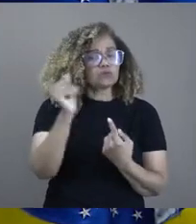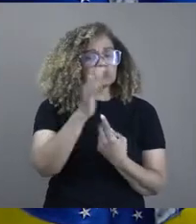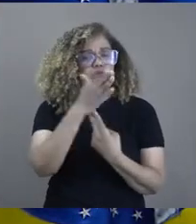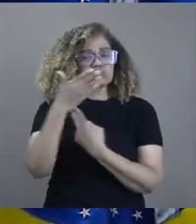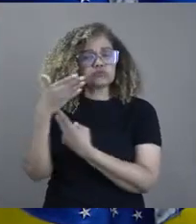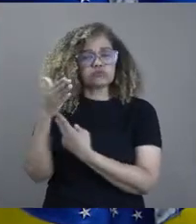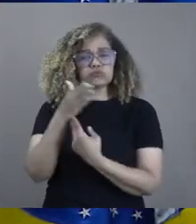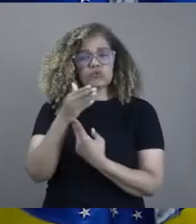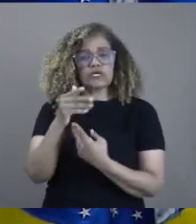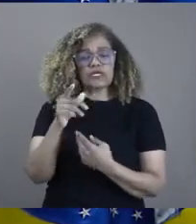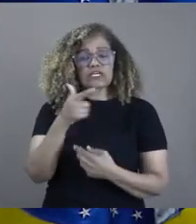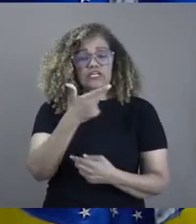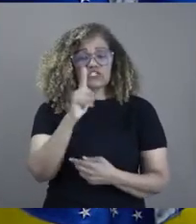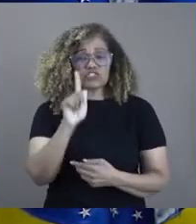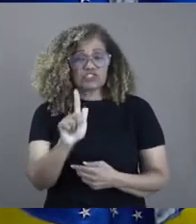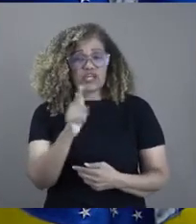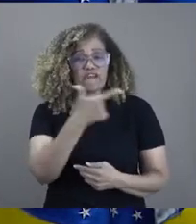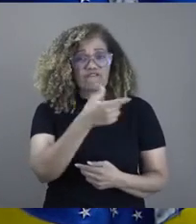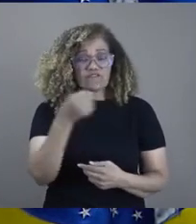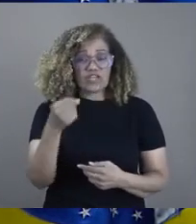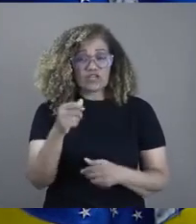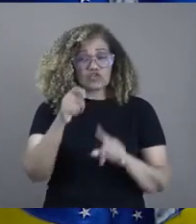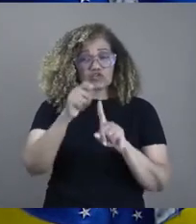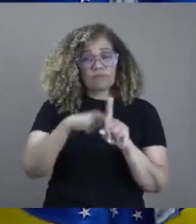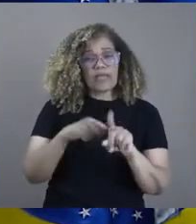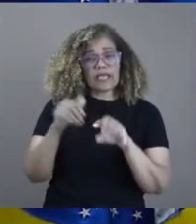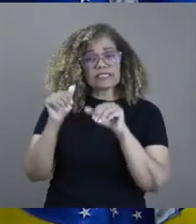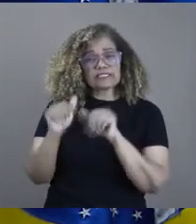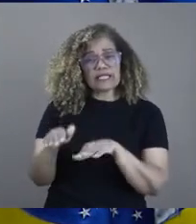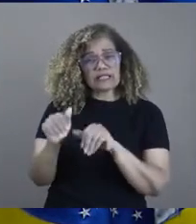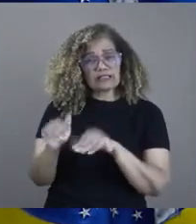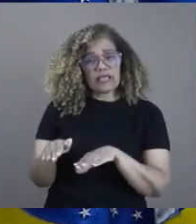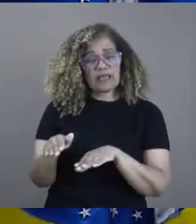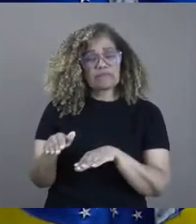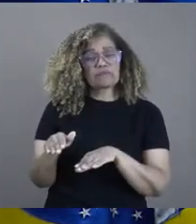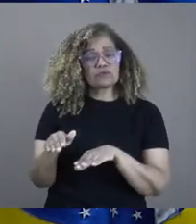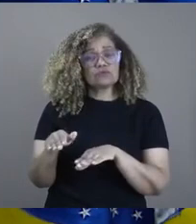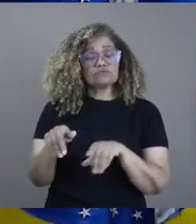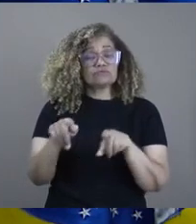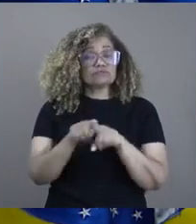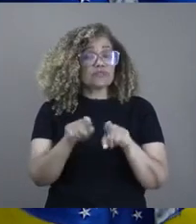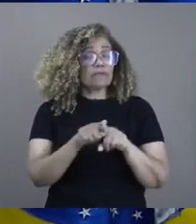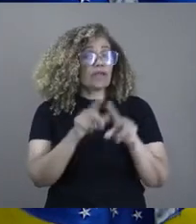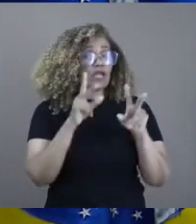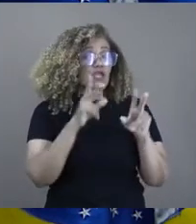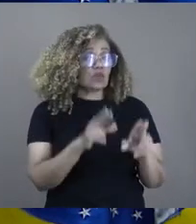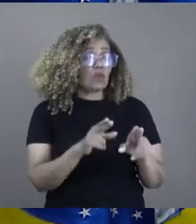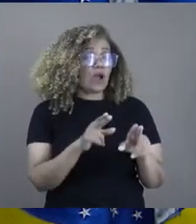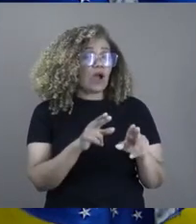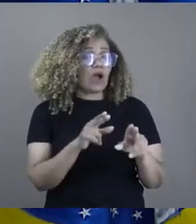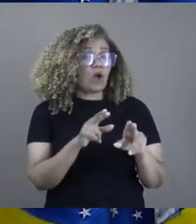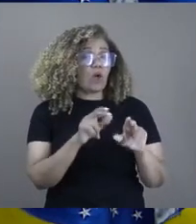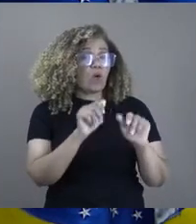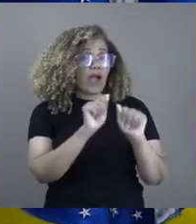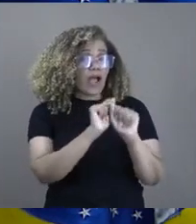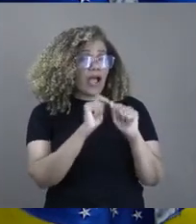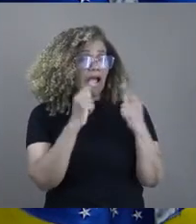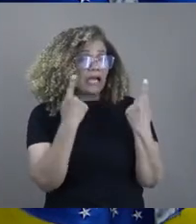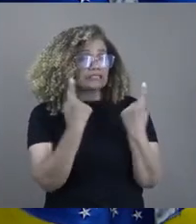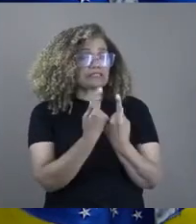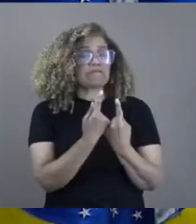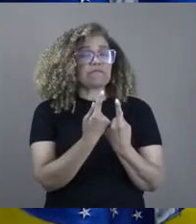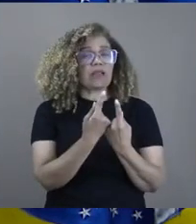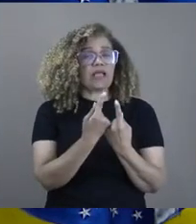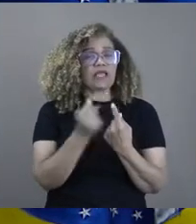G20 para Setembro em paralelo a assembleia geral da